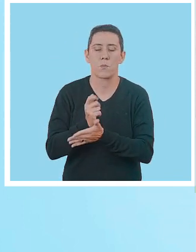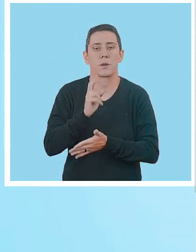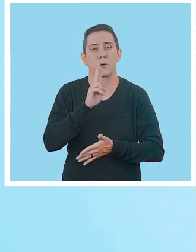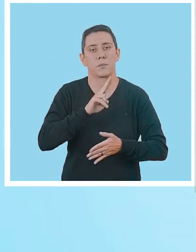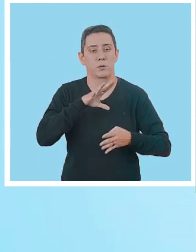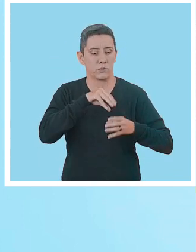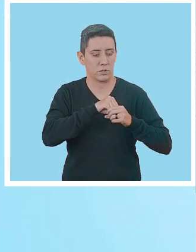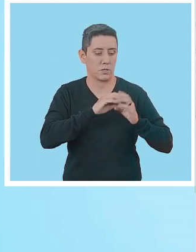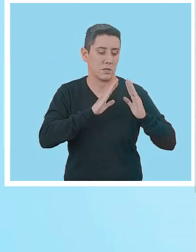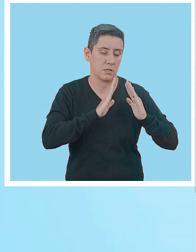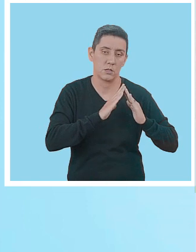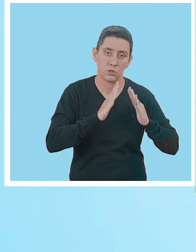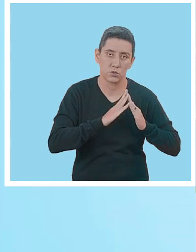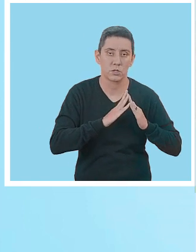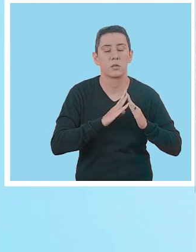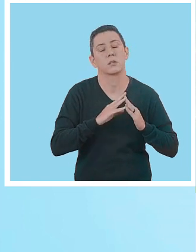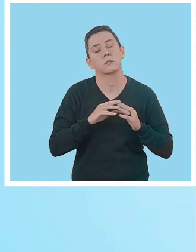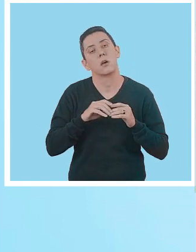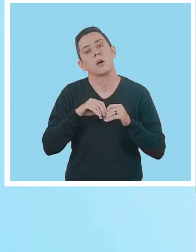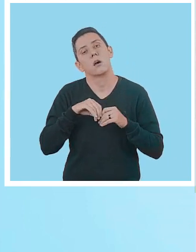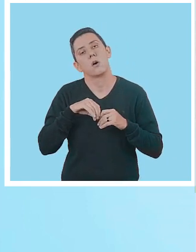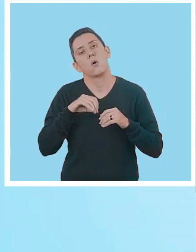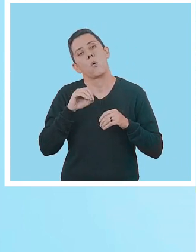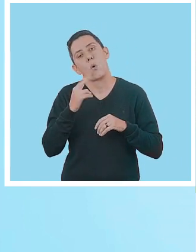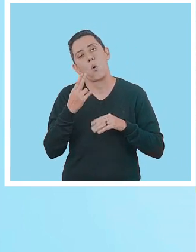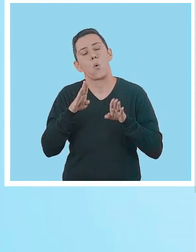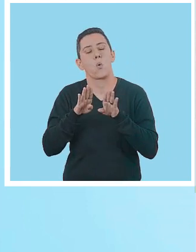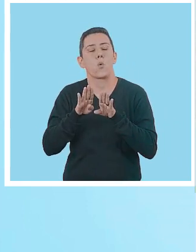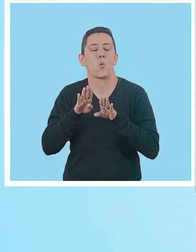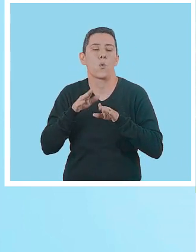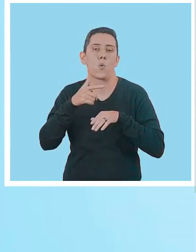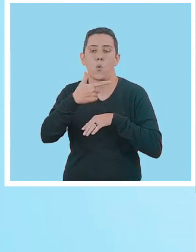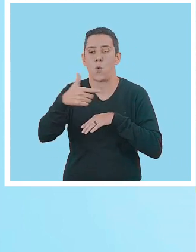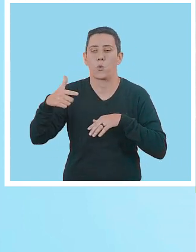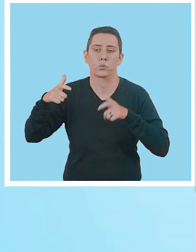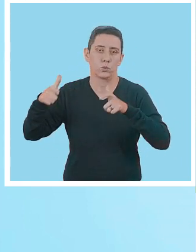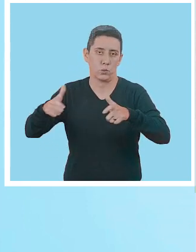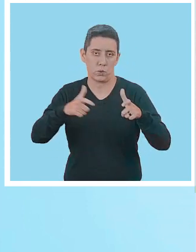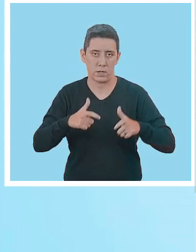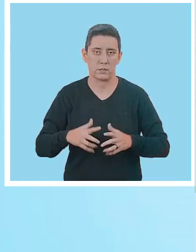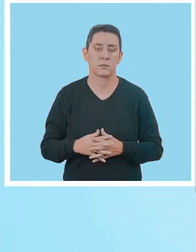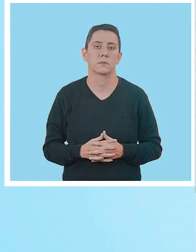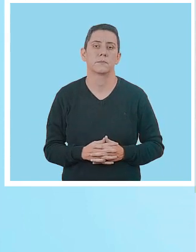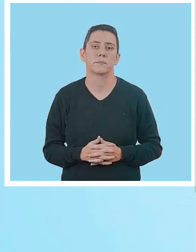Energy Storage System tanto para uso em mobilidade